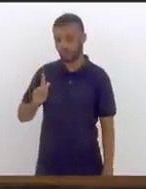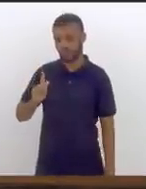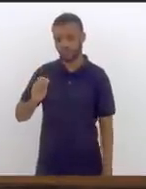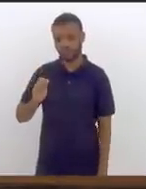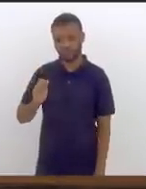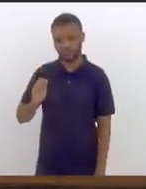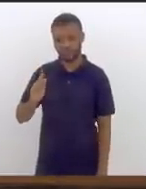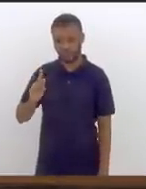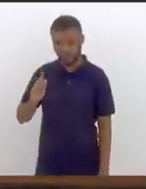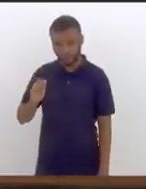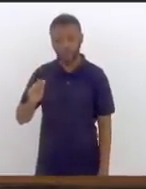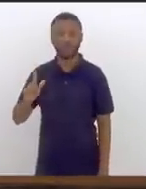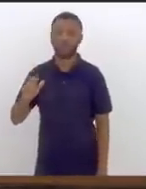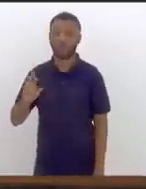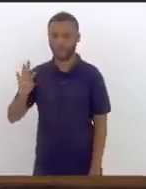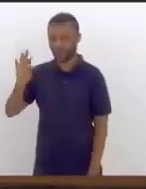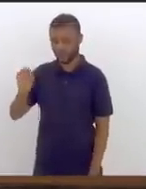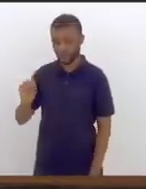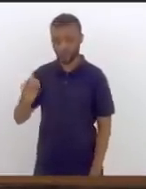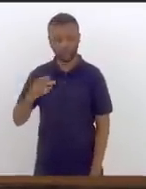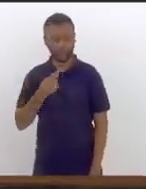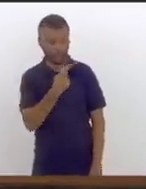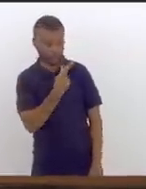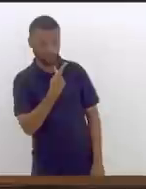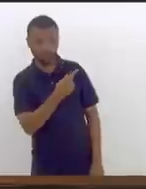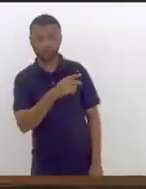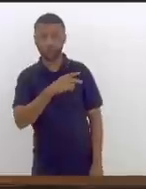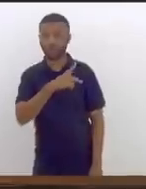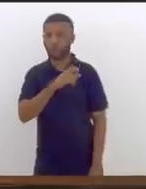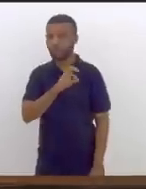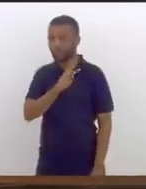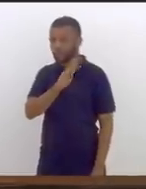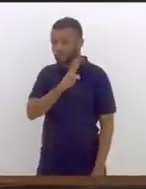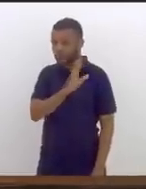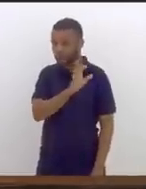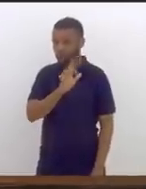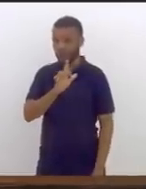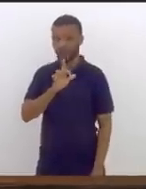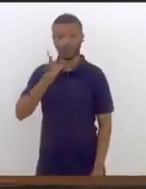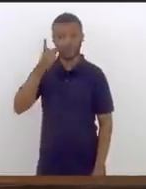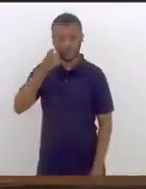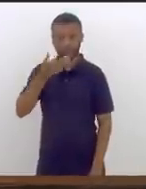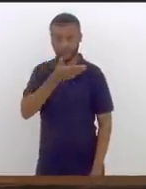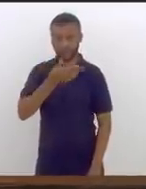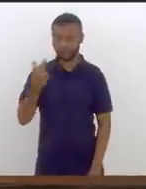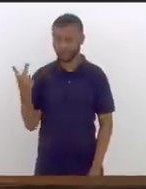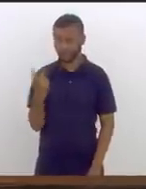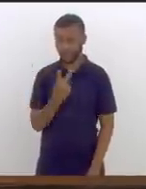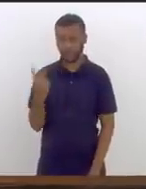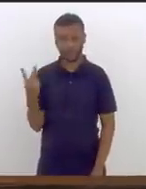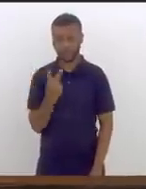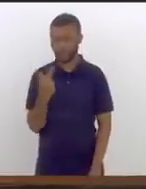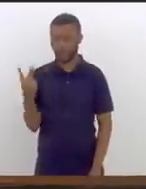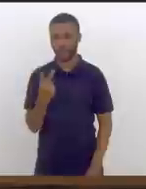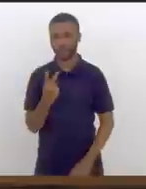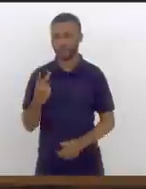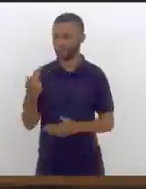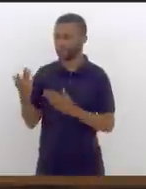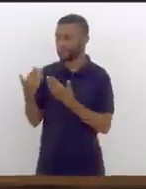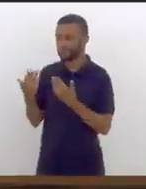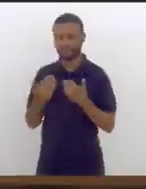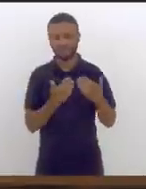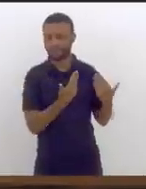Gualberto como Deputado aqui Portugal costuma chamar agora assim Deputado Portugal é intimidade é Grande Portugal